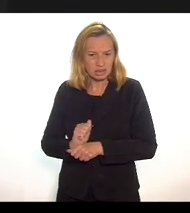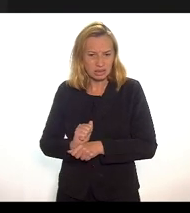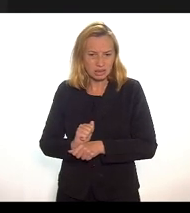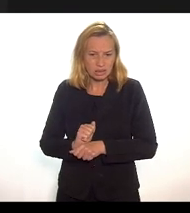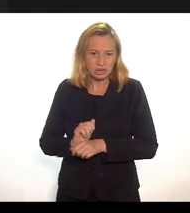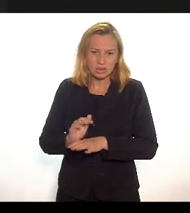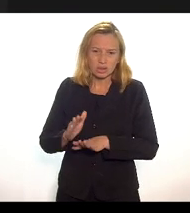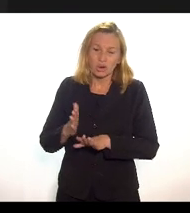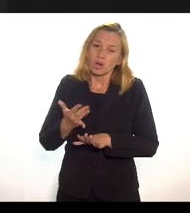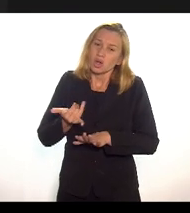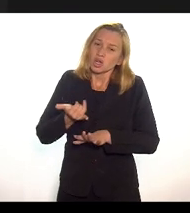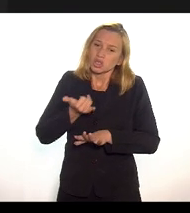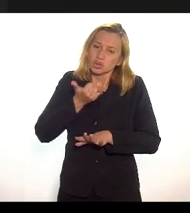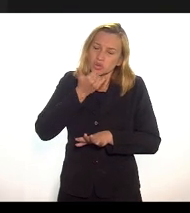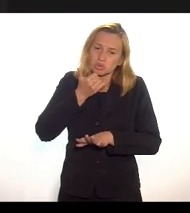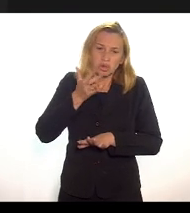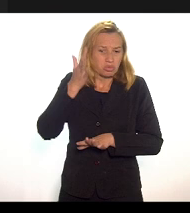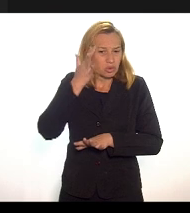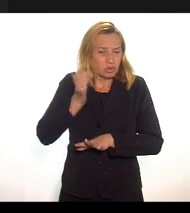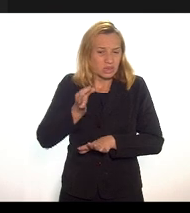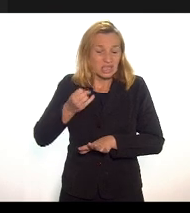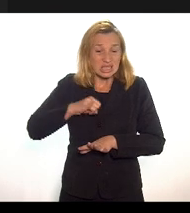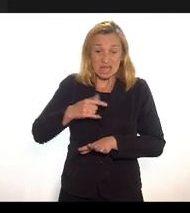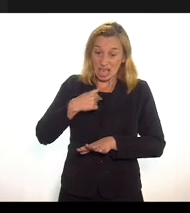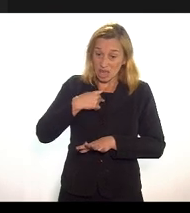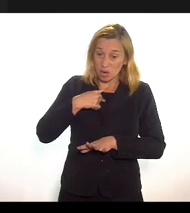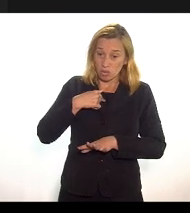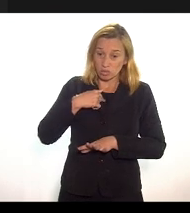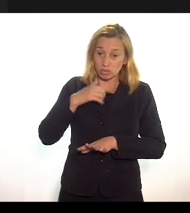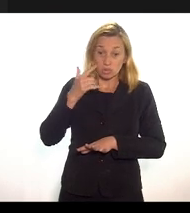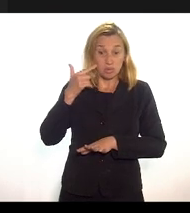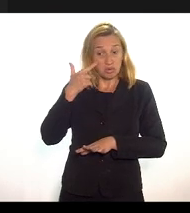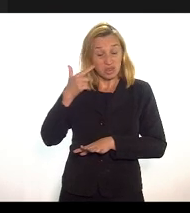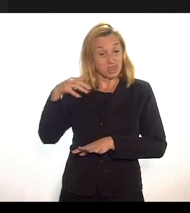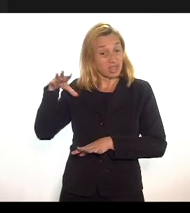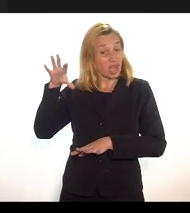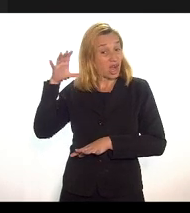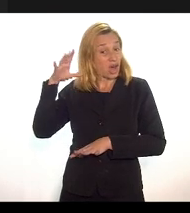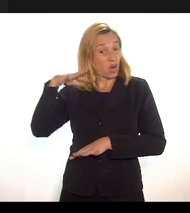necessária. Doutora Alessandra? Sim? Eu não sei se é só para mim que está muito ruim o áudio.